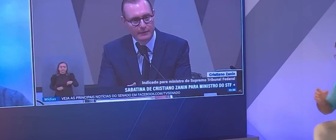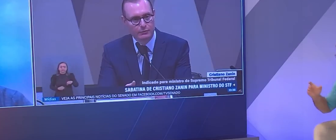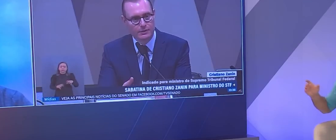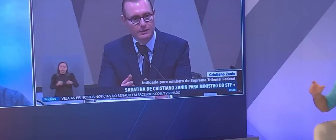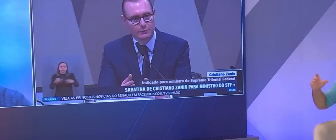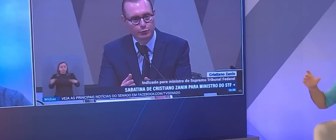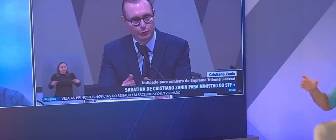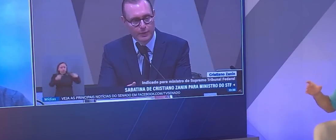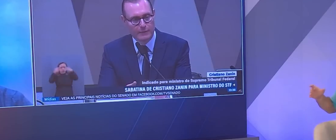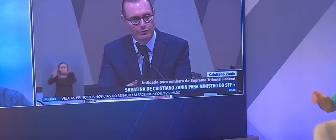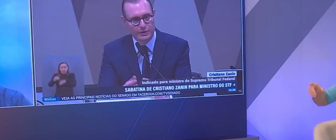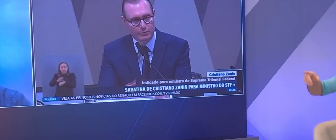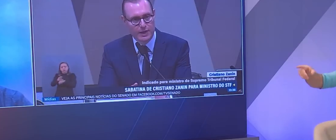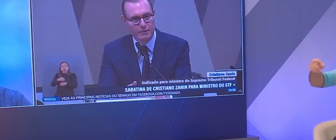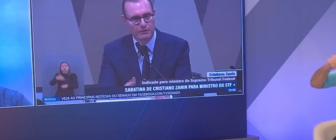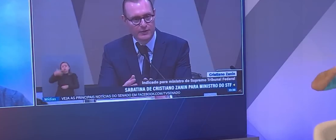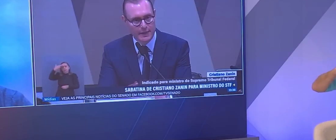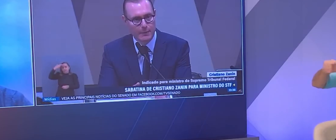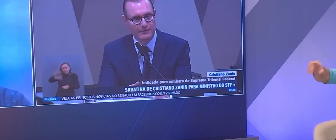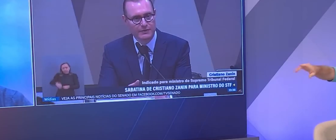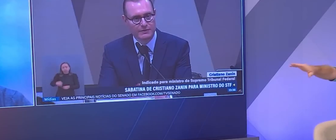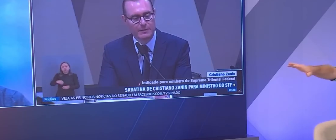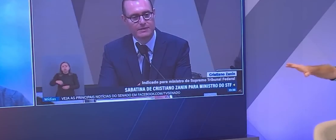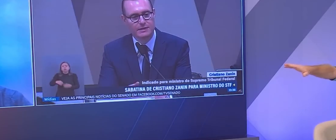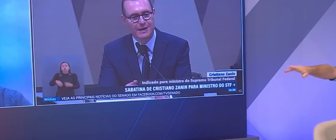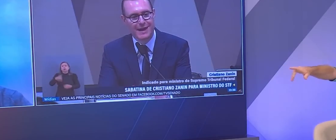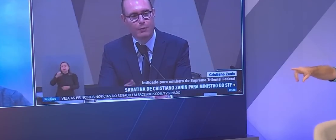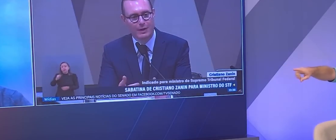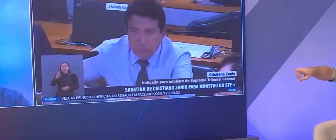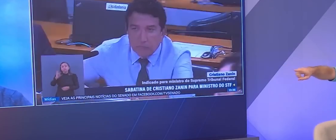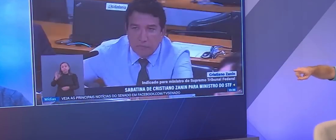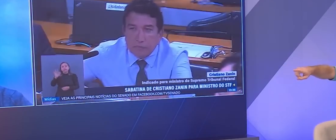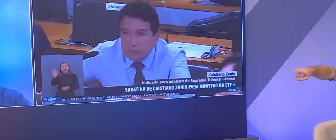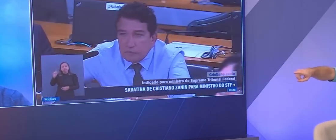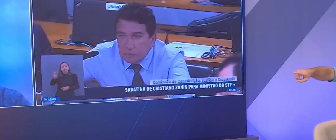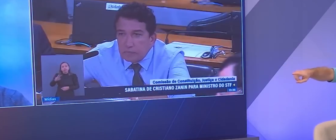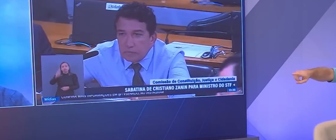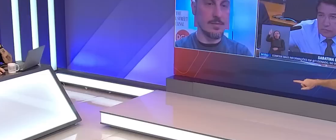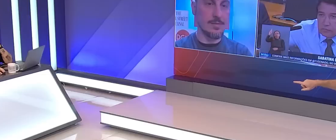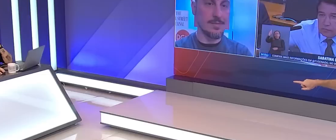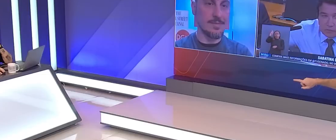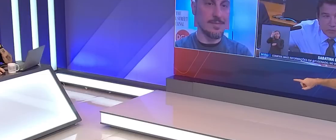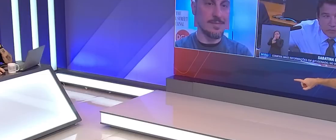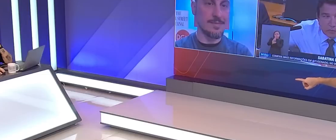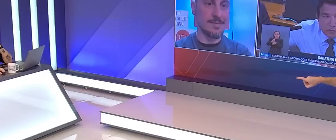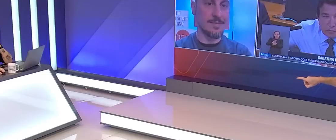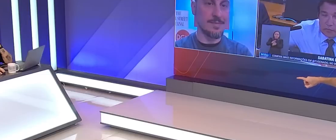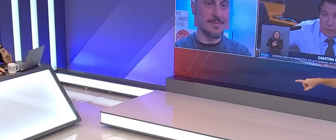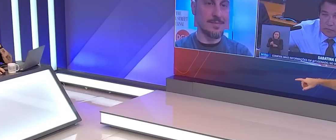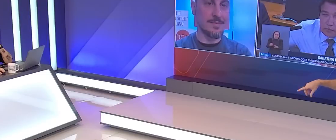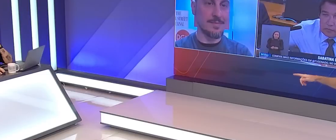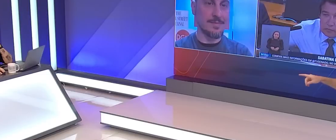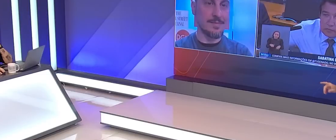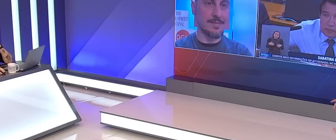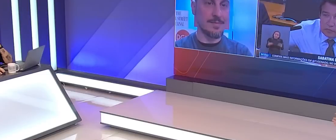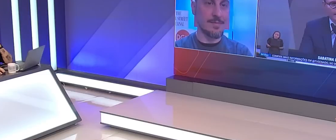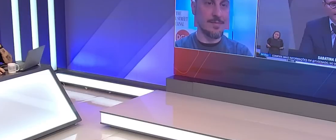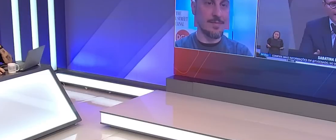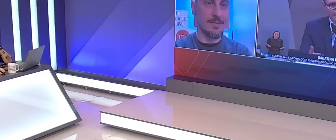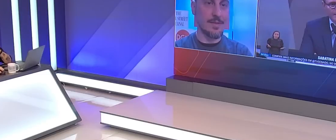Esse papinho de que... O De Luca não é nenhuma indireta, porque eu estava discutindo isso com o De Luca. Ele já vai achar que é indireto. Mas